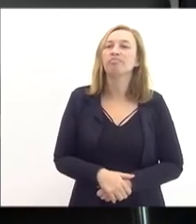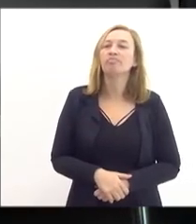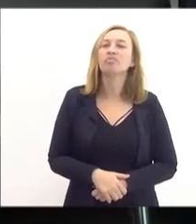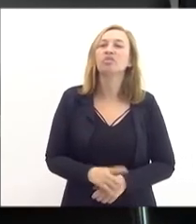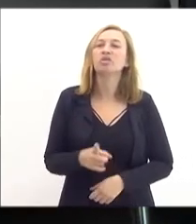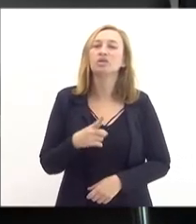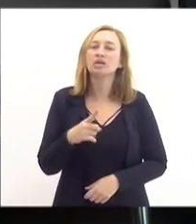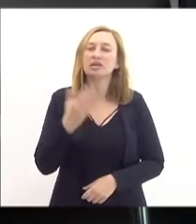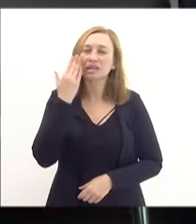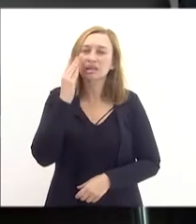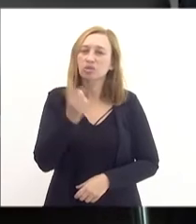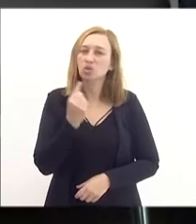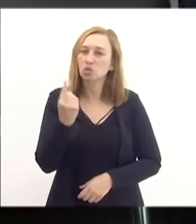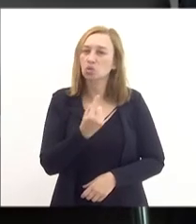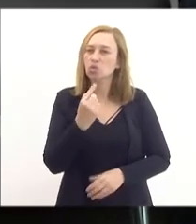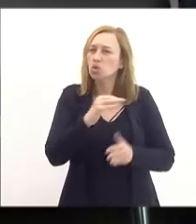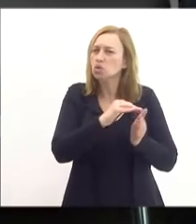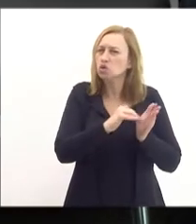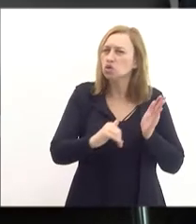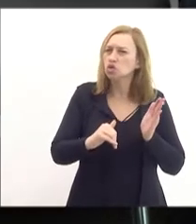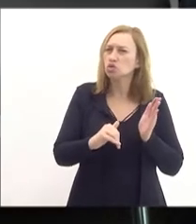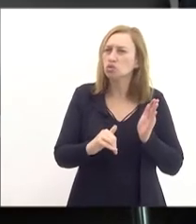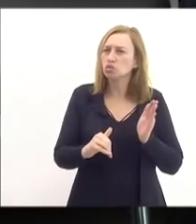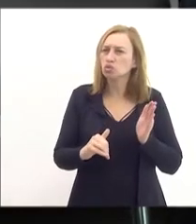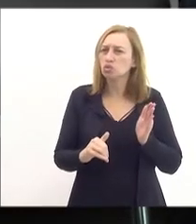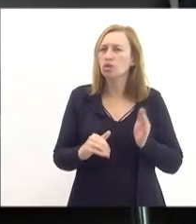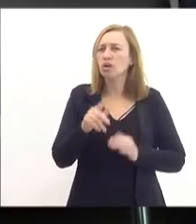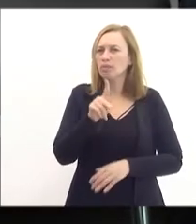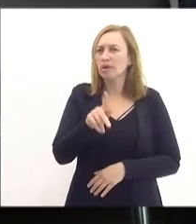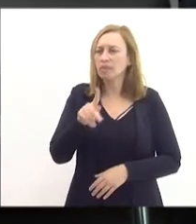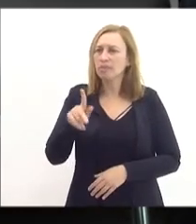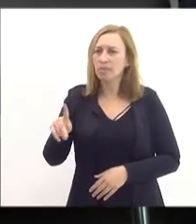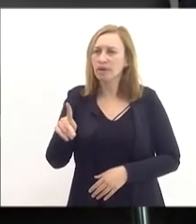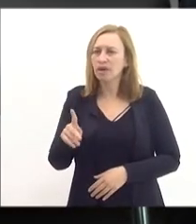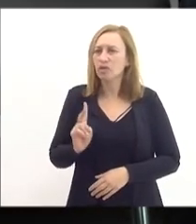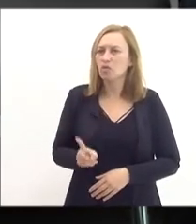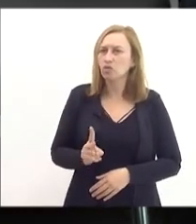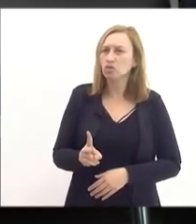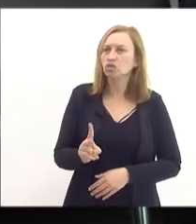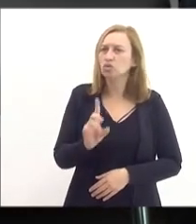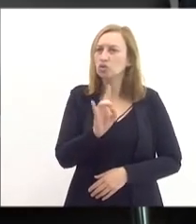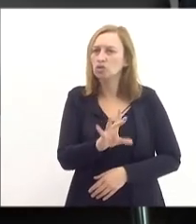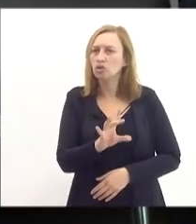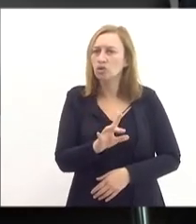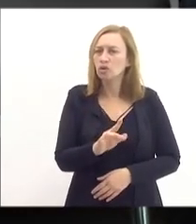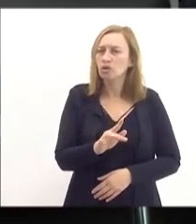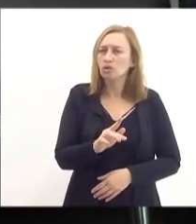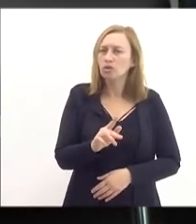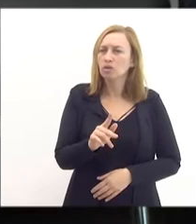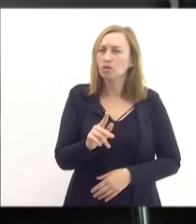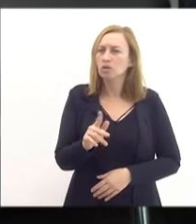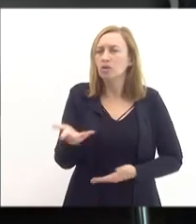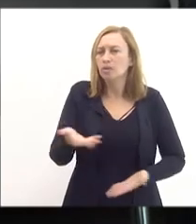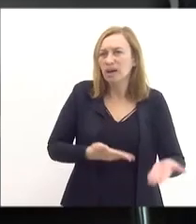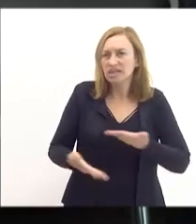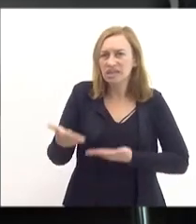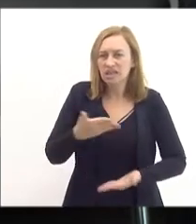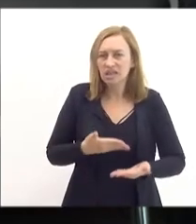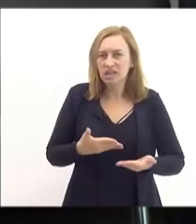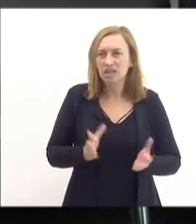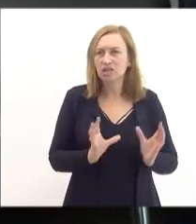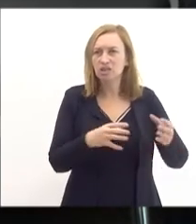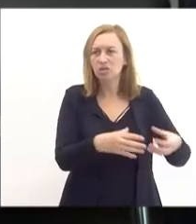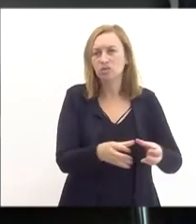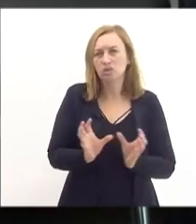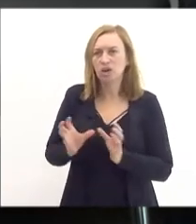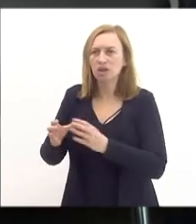nosso entendimento, retirou a parte PPP e manteve só a parte de parcerias entre entes públicos,